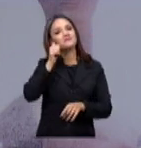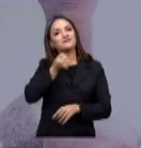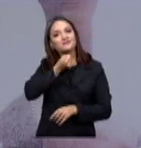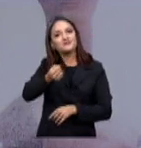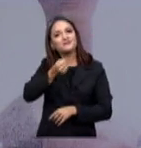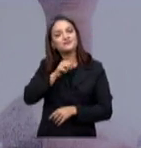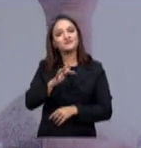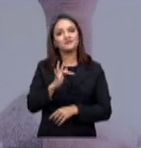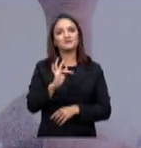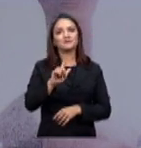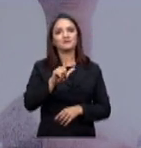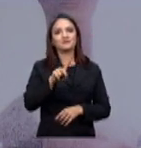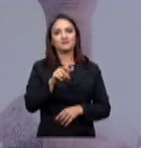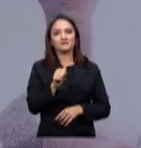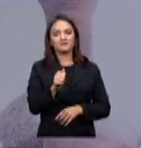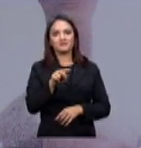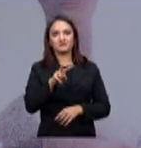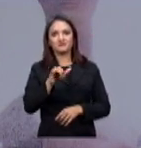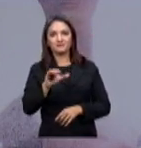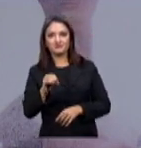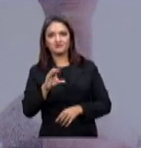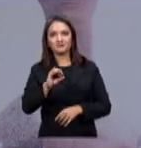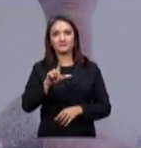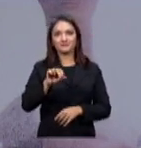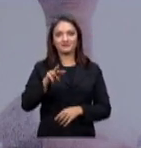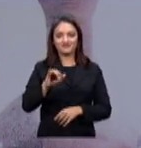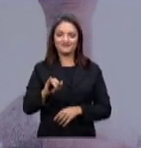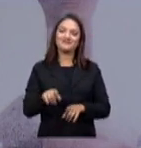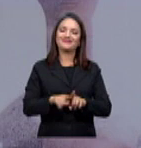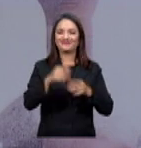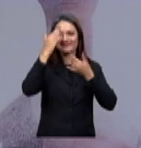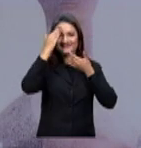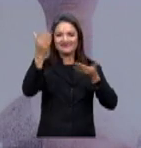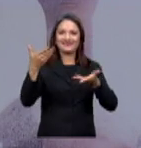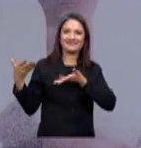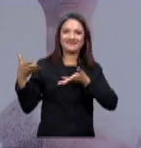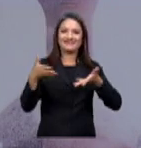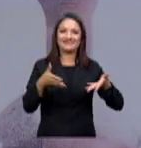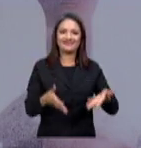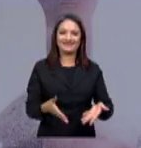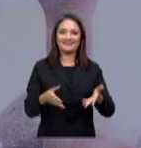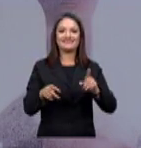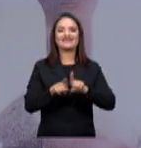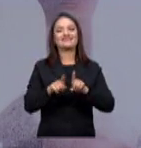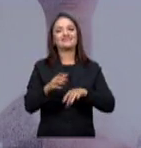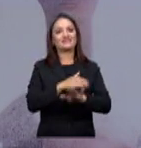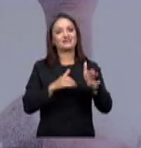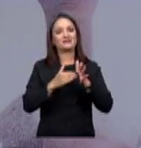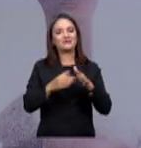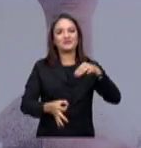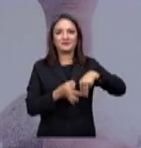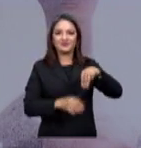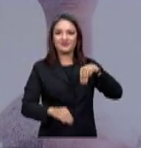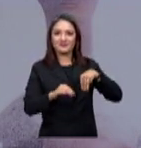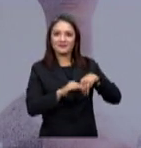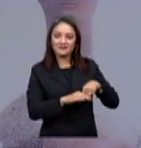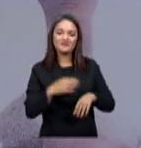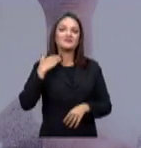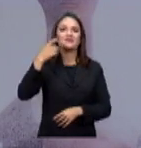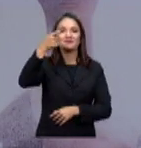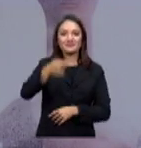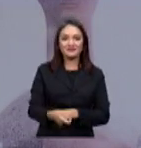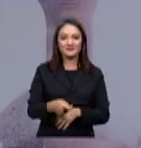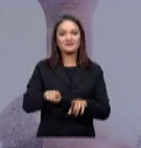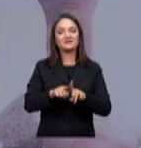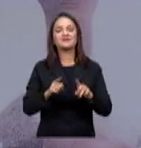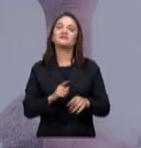Flávia Oliveira registramos e agradecemos também a presença senhoras e senhores magistrados senhoras e senhores chefe